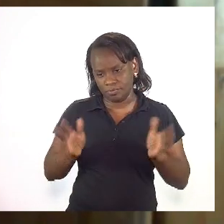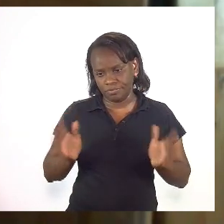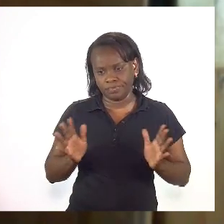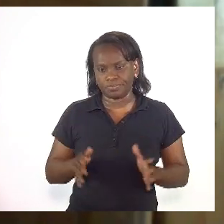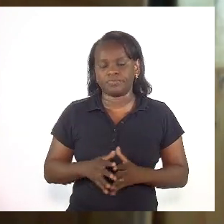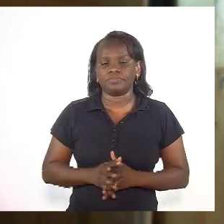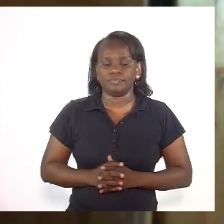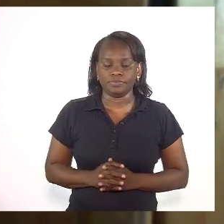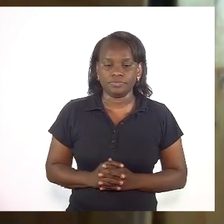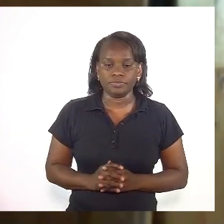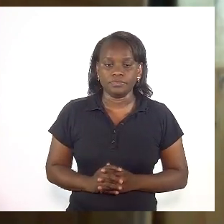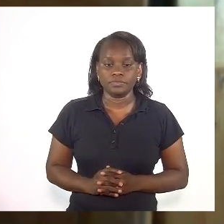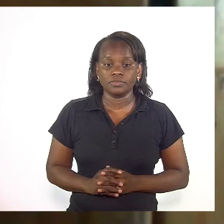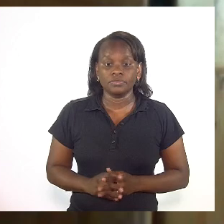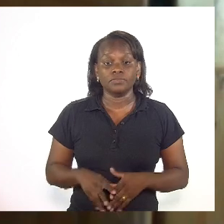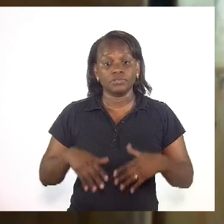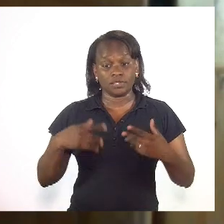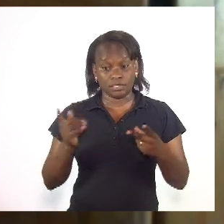já foi dito.